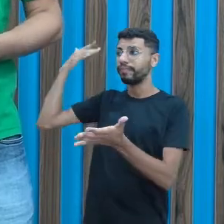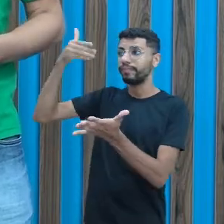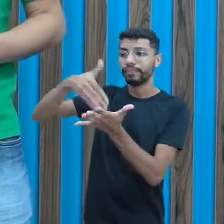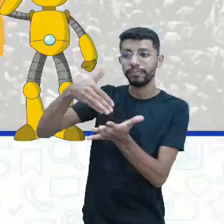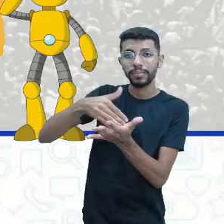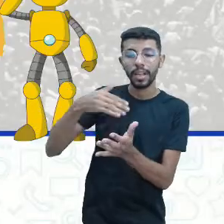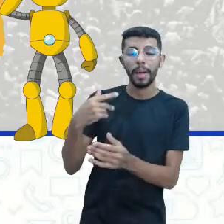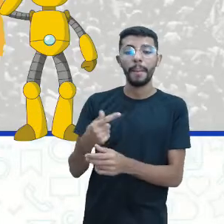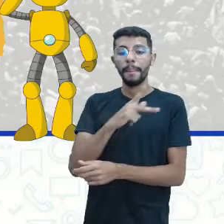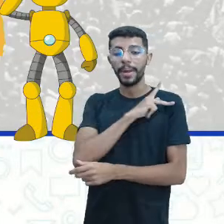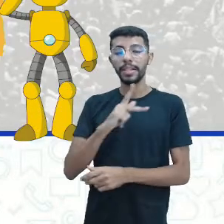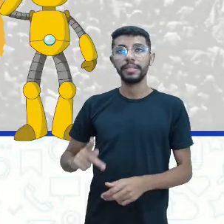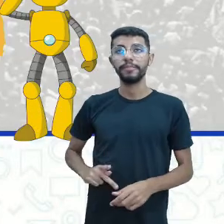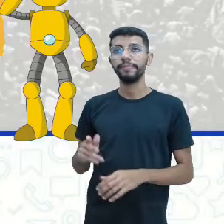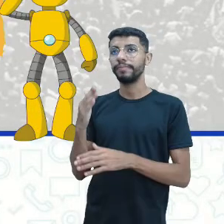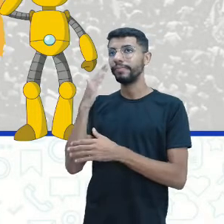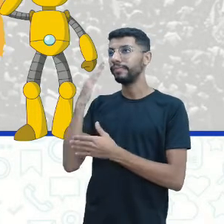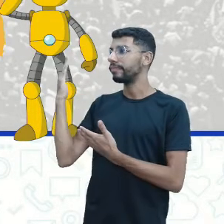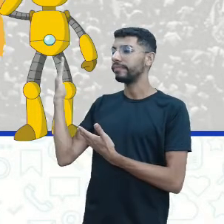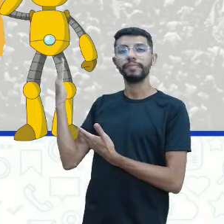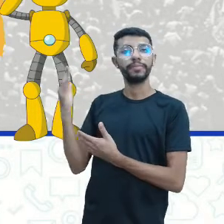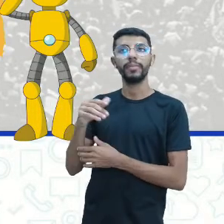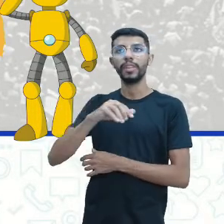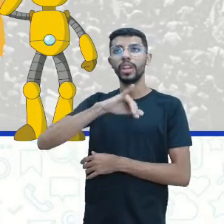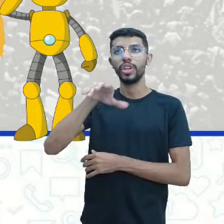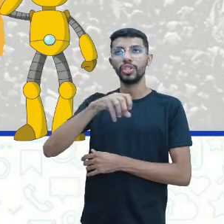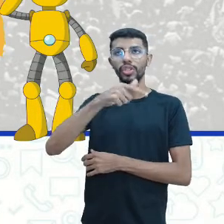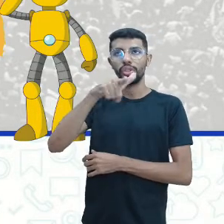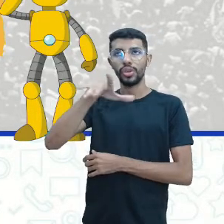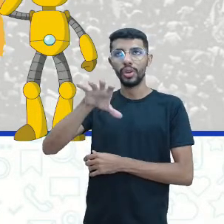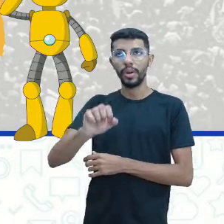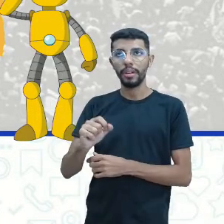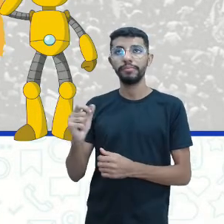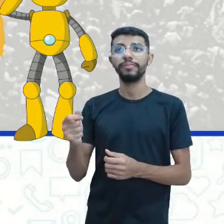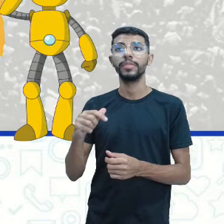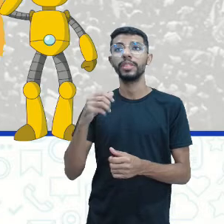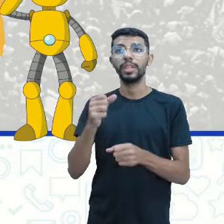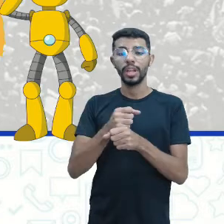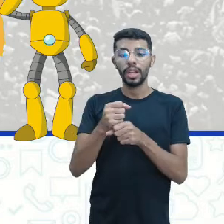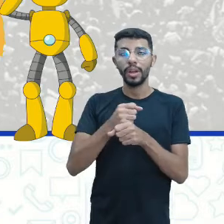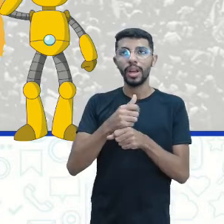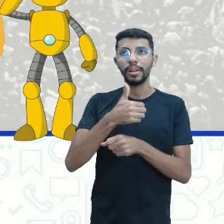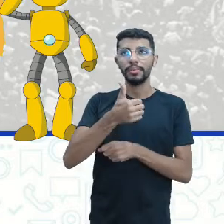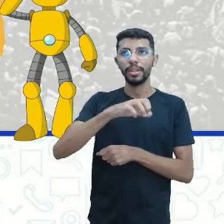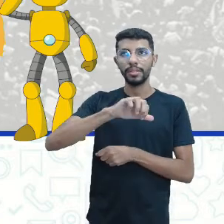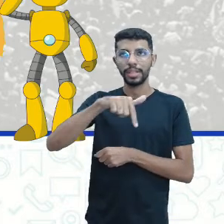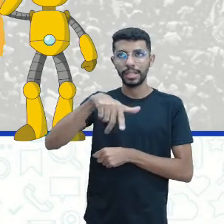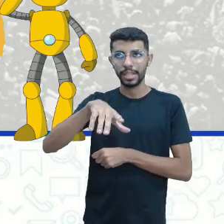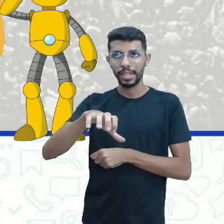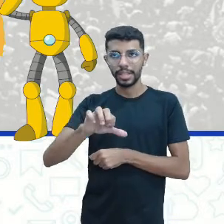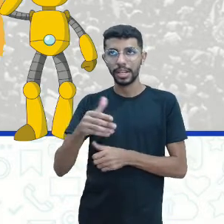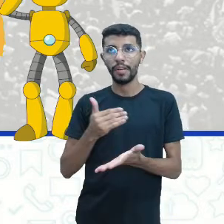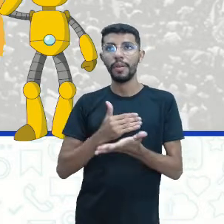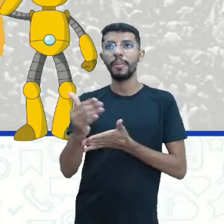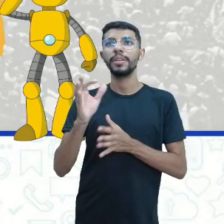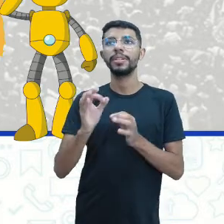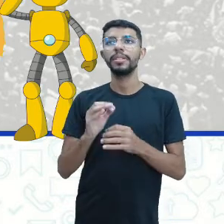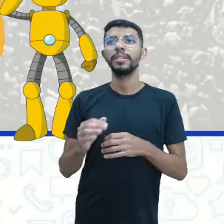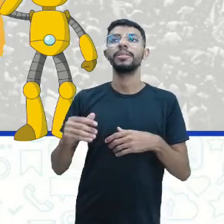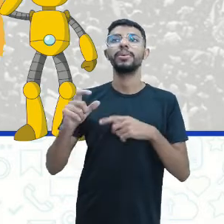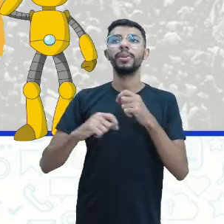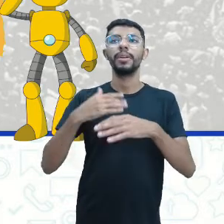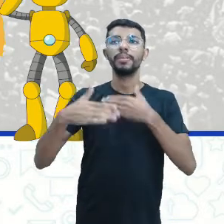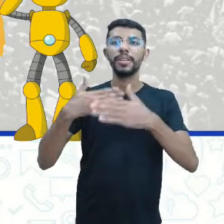falando aqui do João Batista Figueiredo, que assumiu ali em 1979, promovendo dar sequência ao processo de abertura e encaminhar o